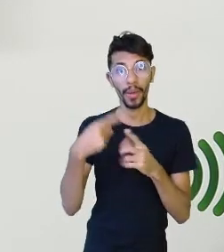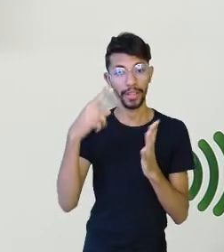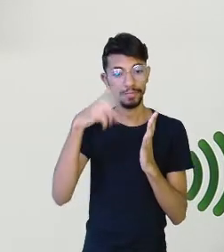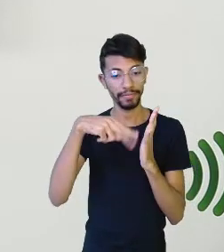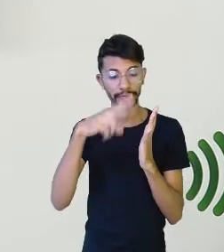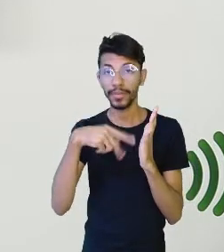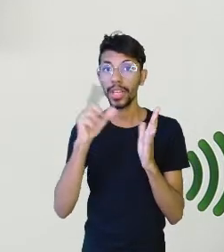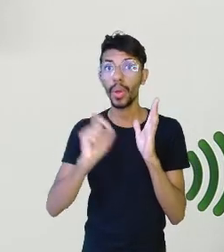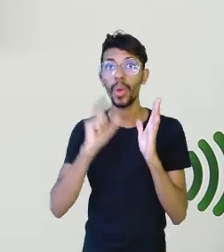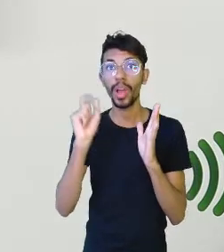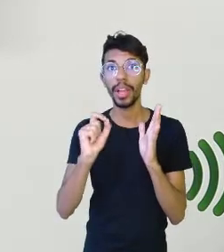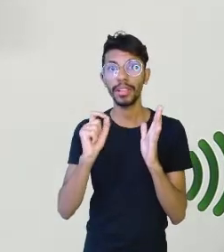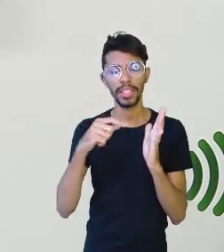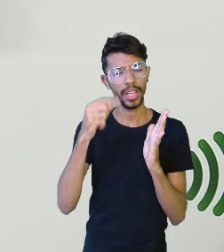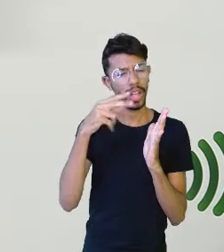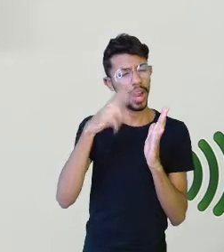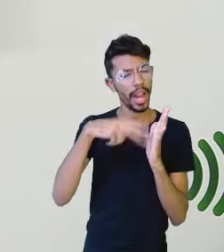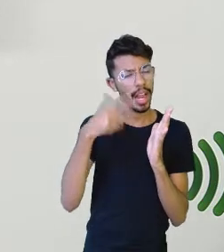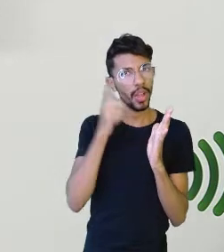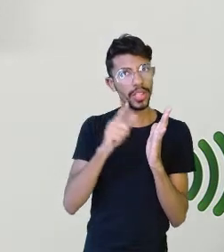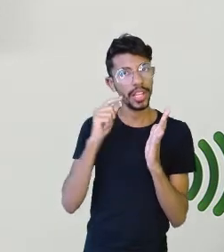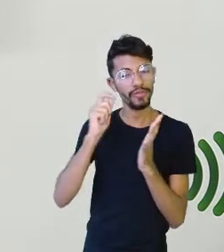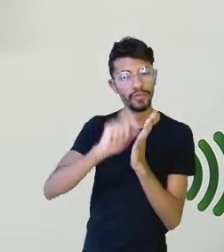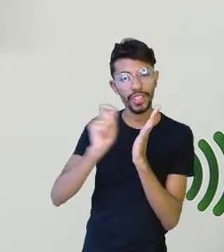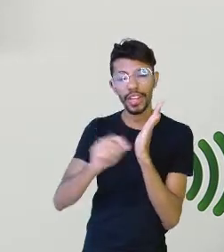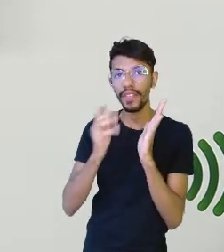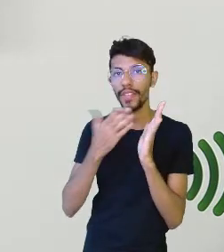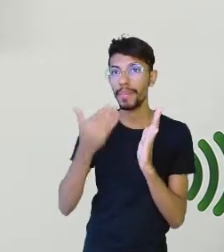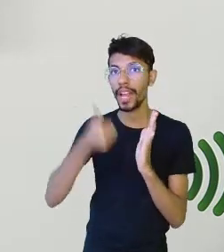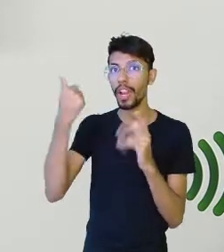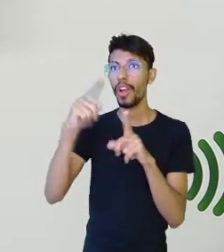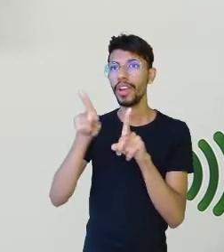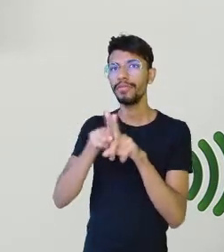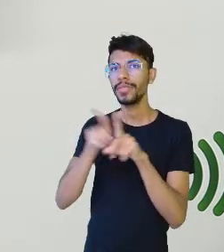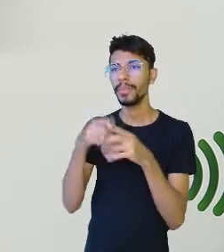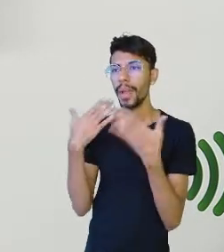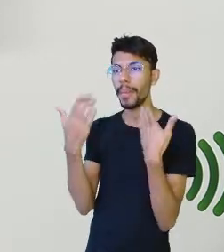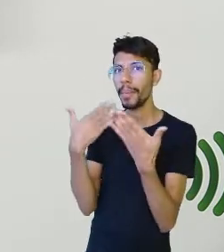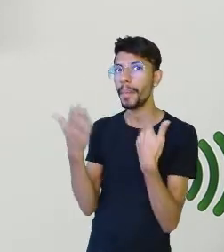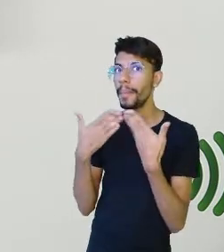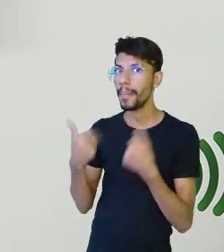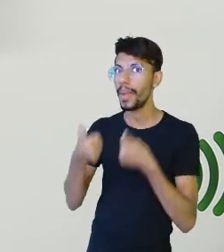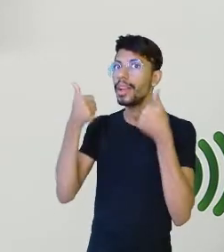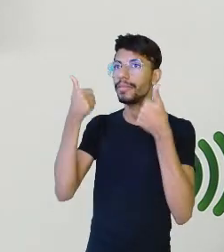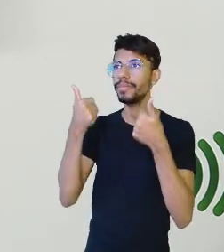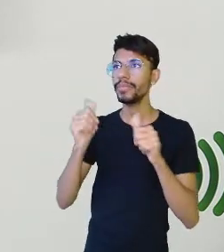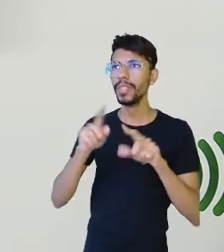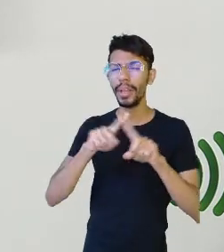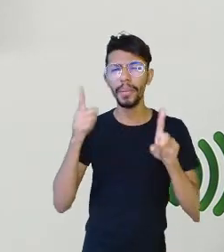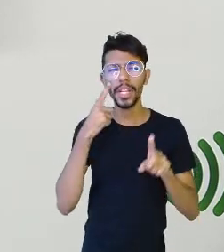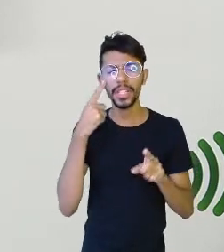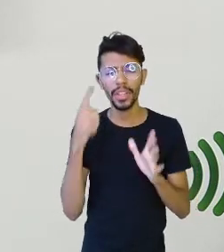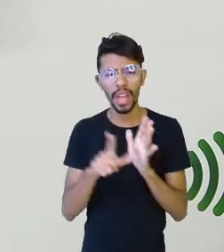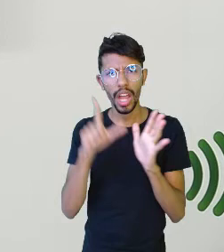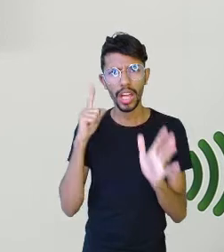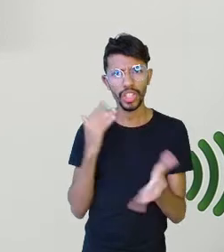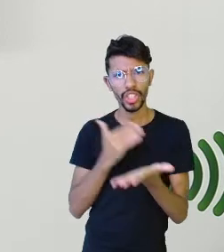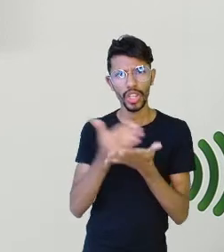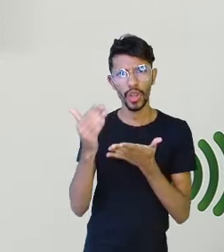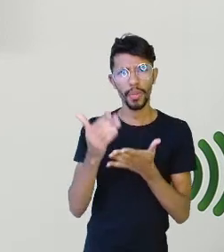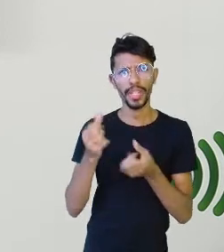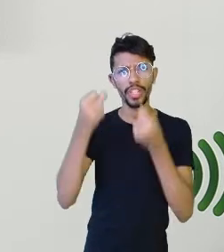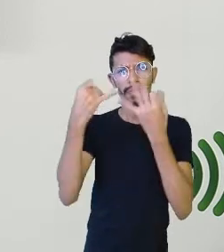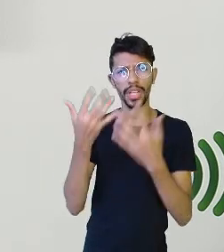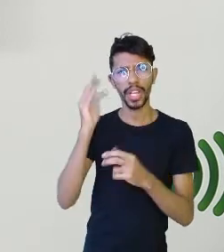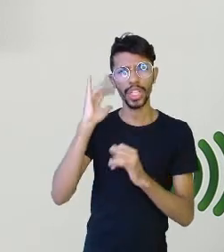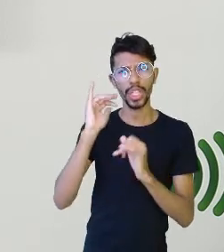fala melhor e tem mais assunto para conversar. Mas afinal, antes de entrar no tema de hoje, de conto africano, o que é um conto?